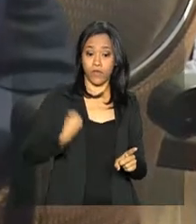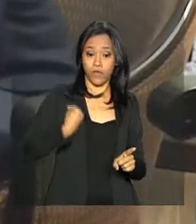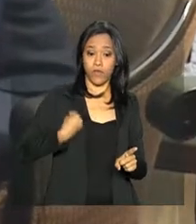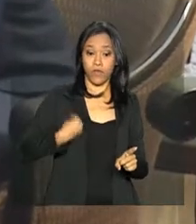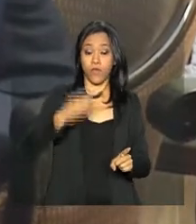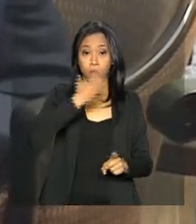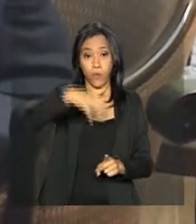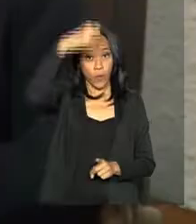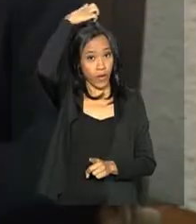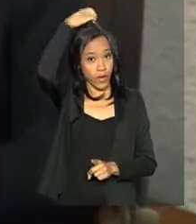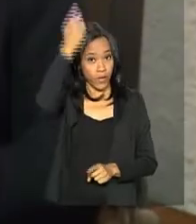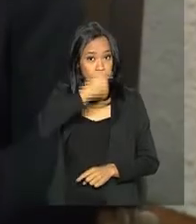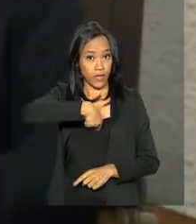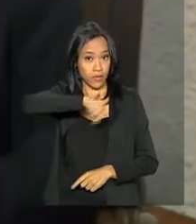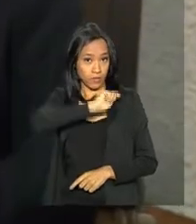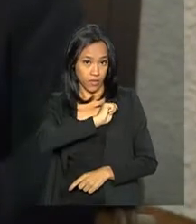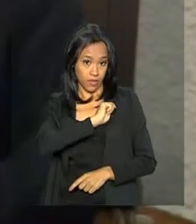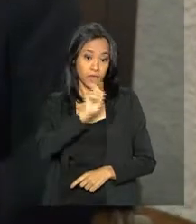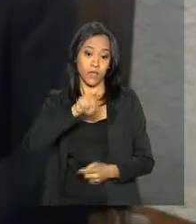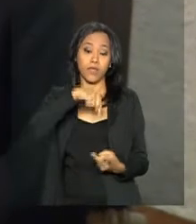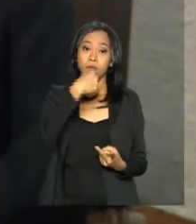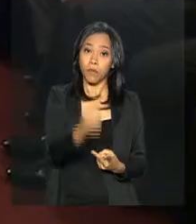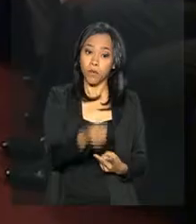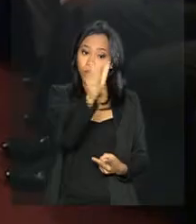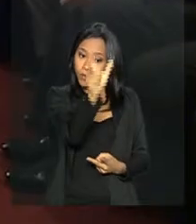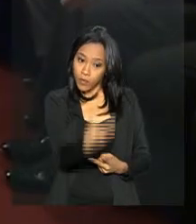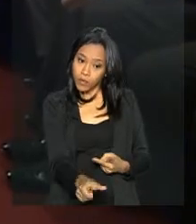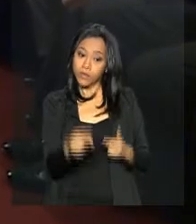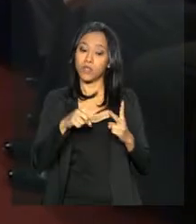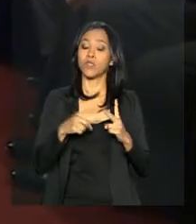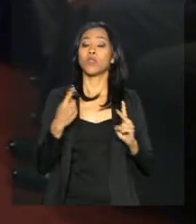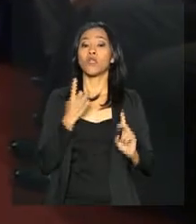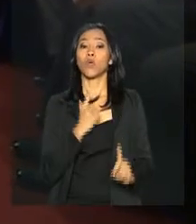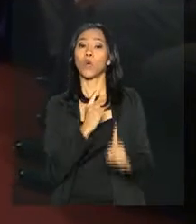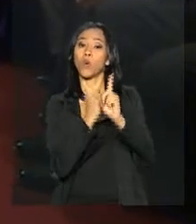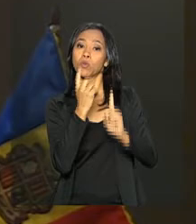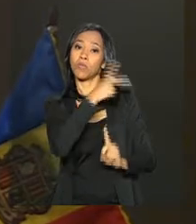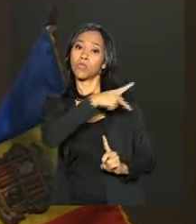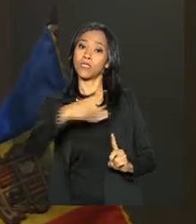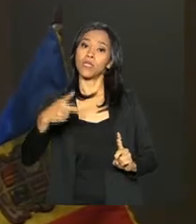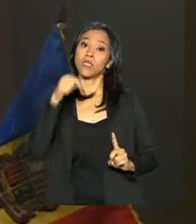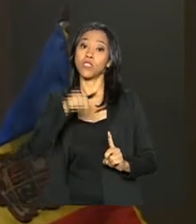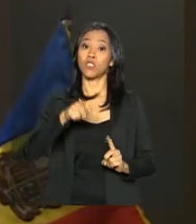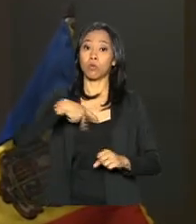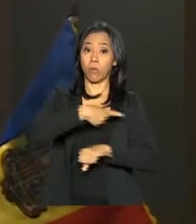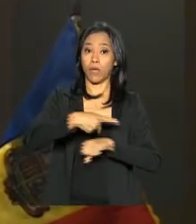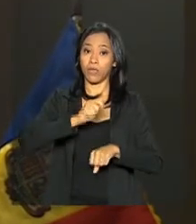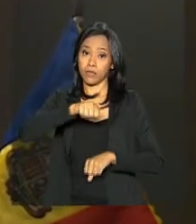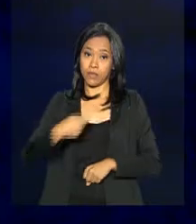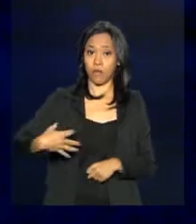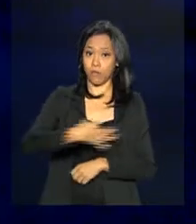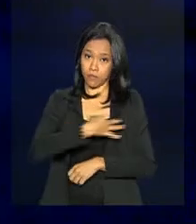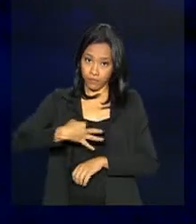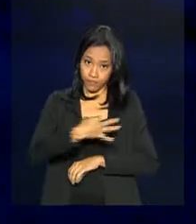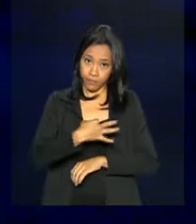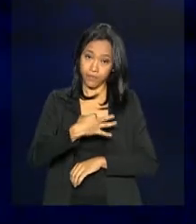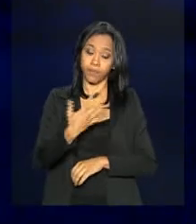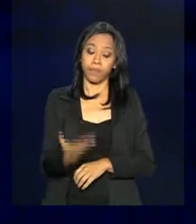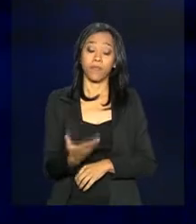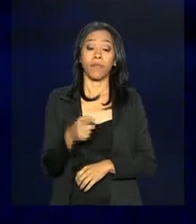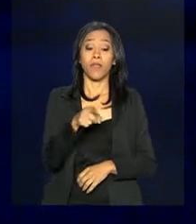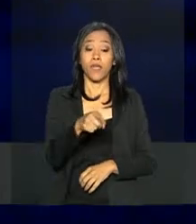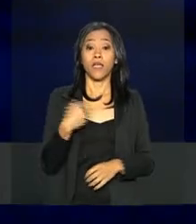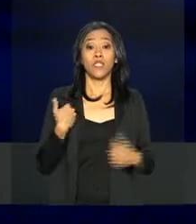felipe sexto depois foi a vez de um encontro com o presidente de andorra antoni martí petit tema está na